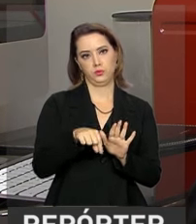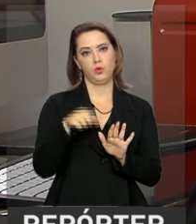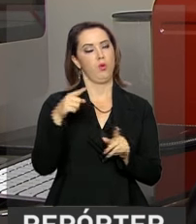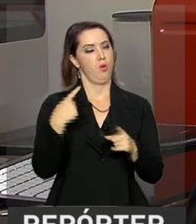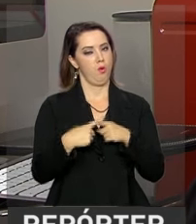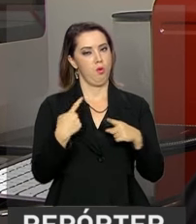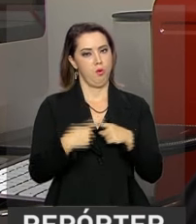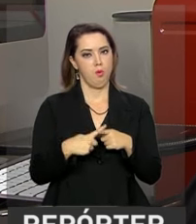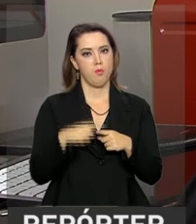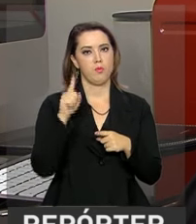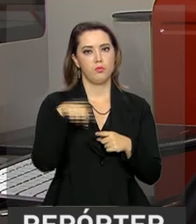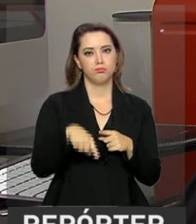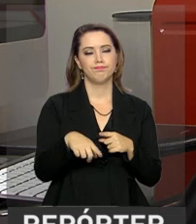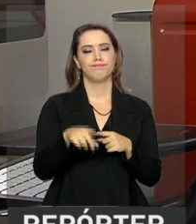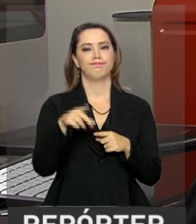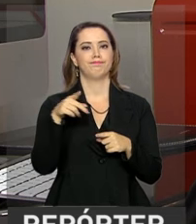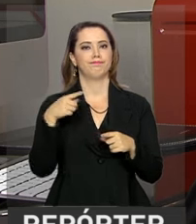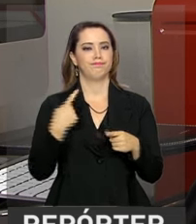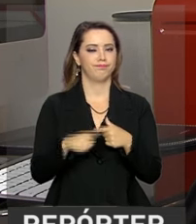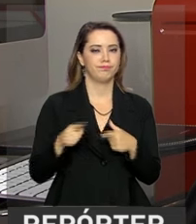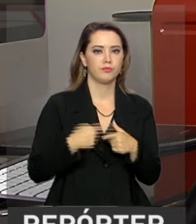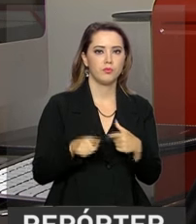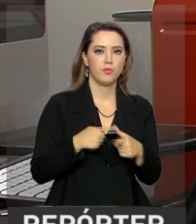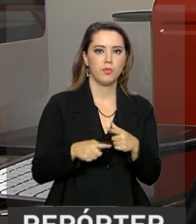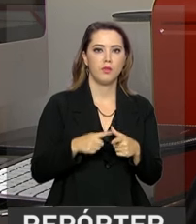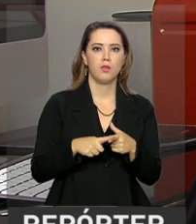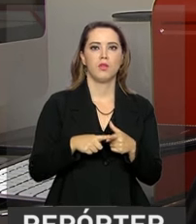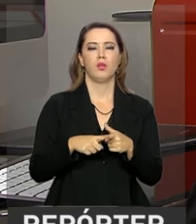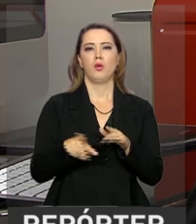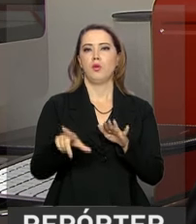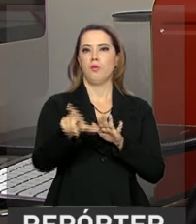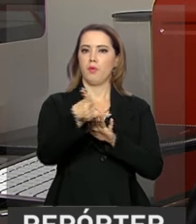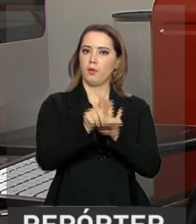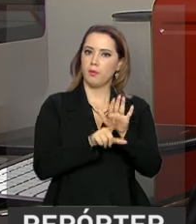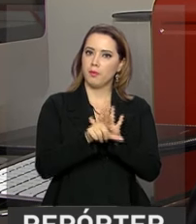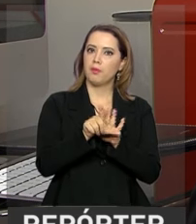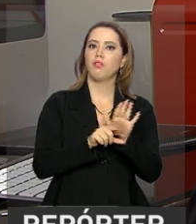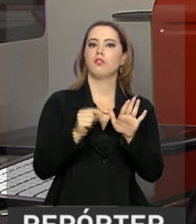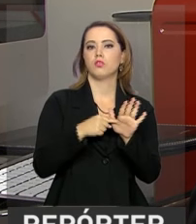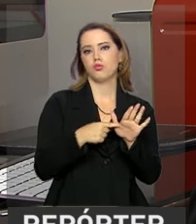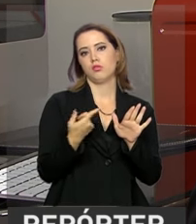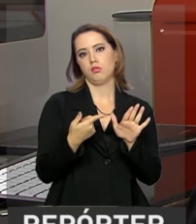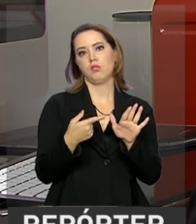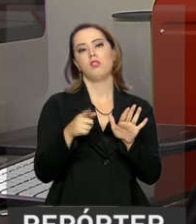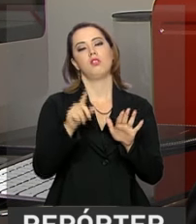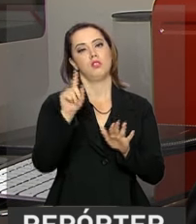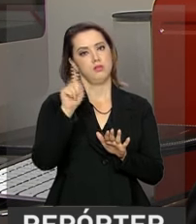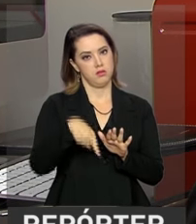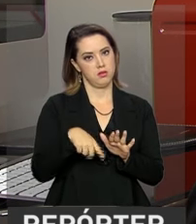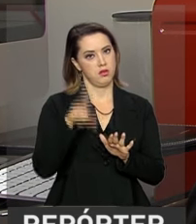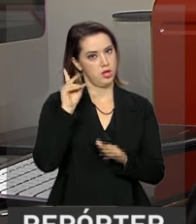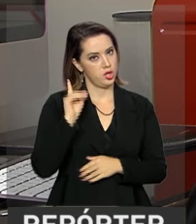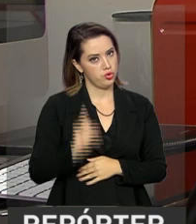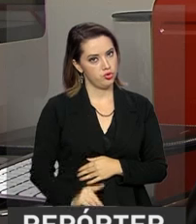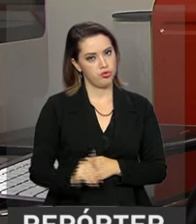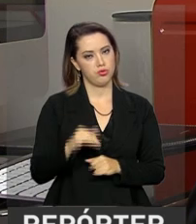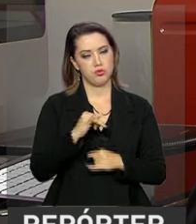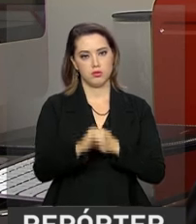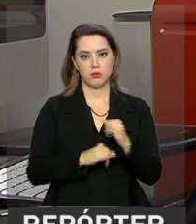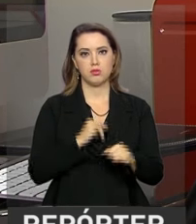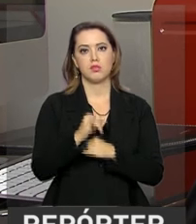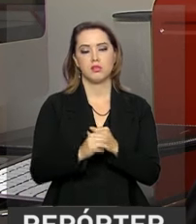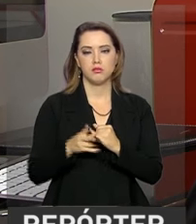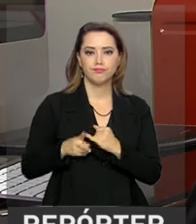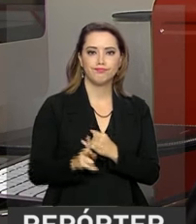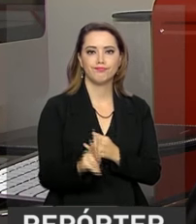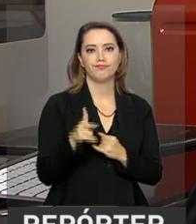o Marc civil da internet que traz como conceito princípio e diretriz uma internet para